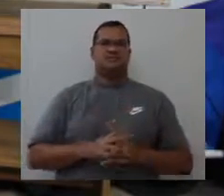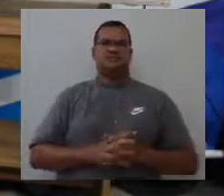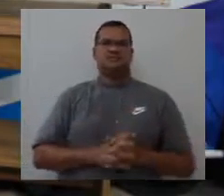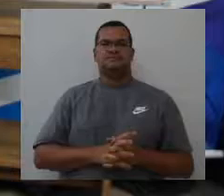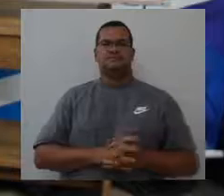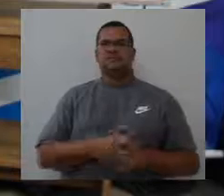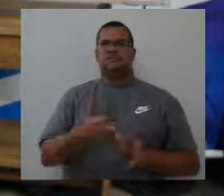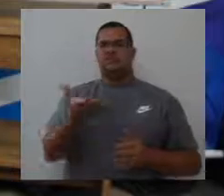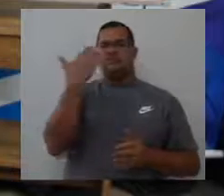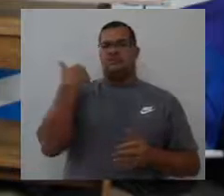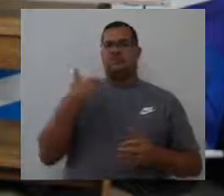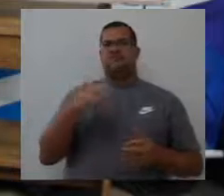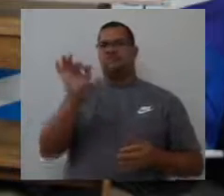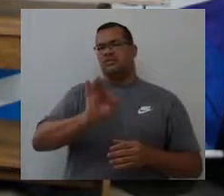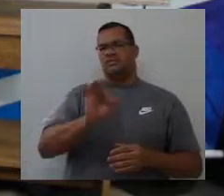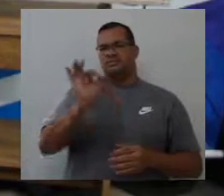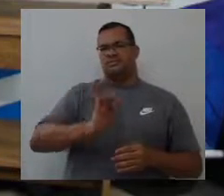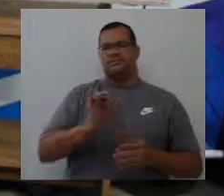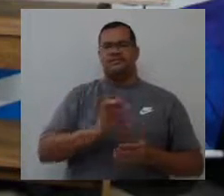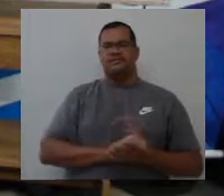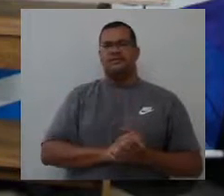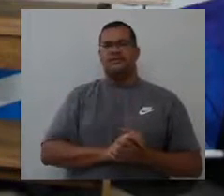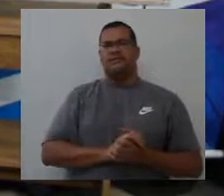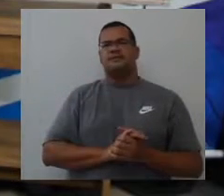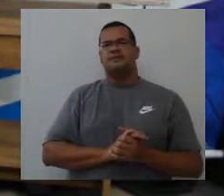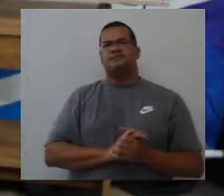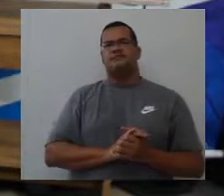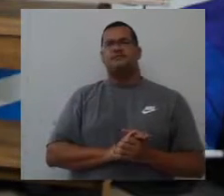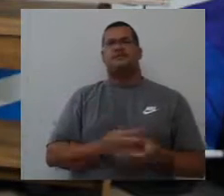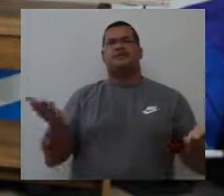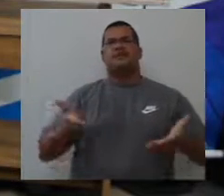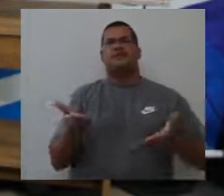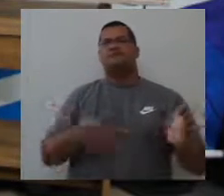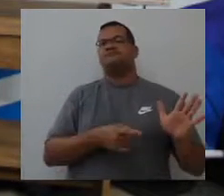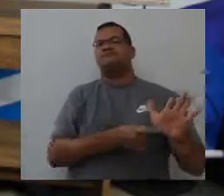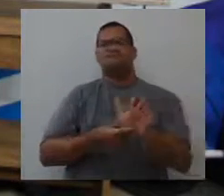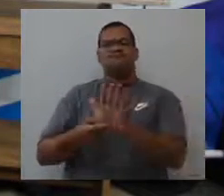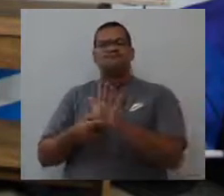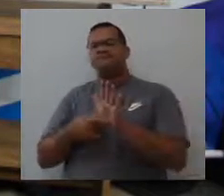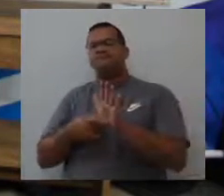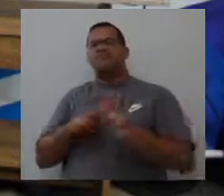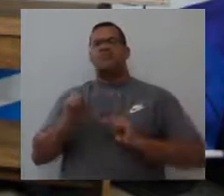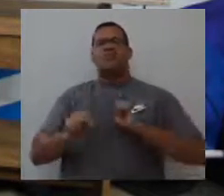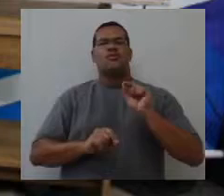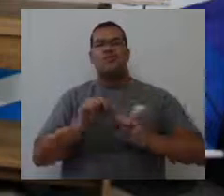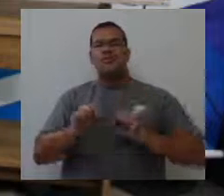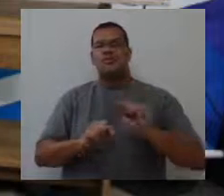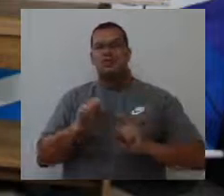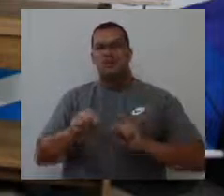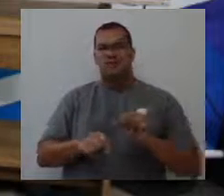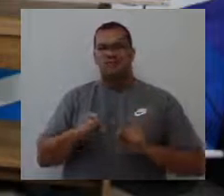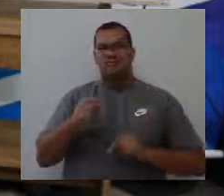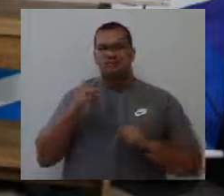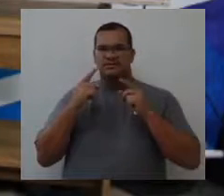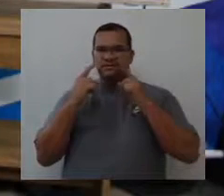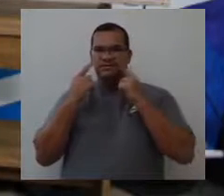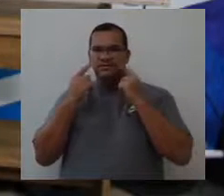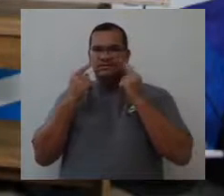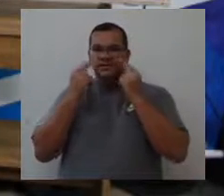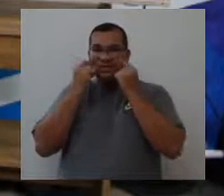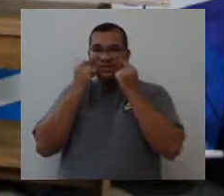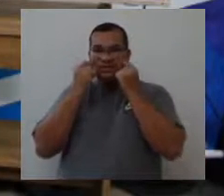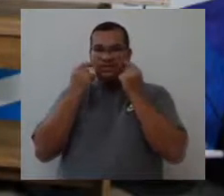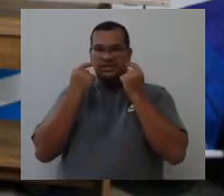Vamos lá, porcentagem. Eu vou começar aqui trazendo para vocês a nossa atenção